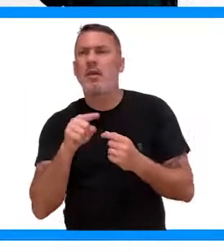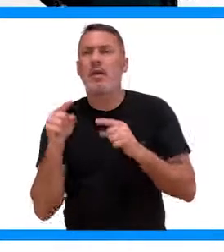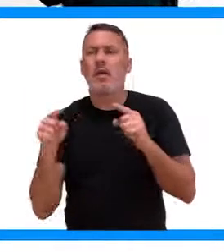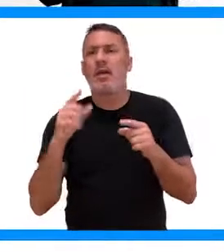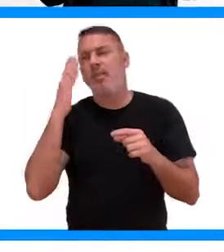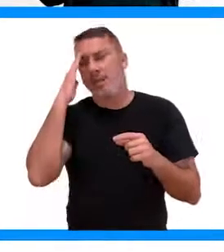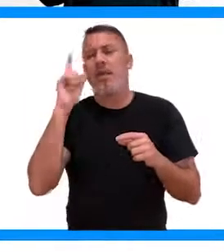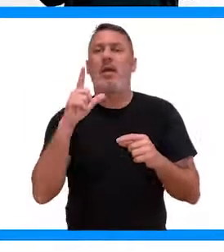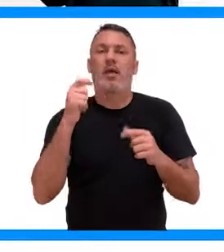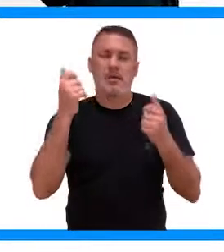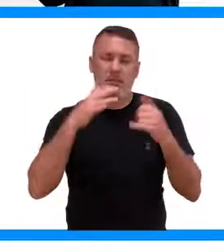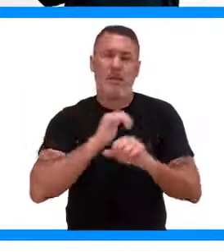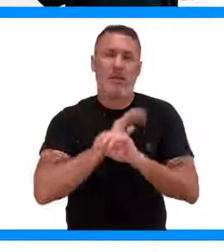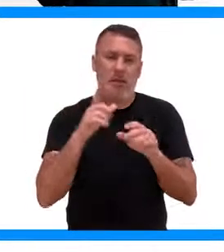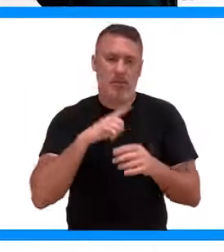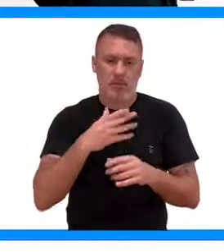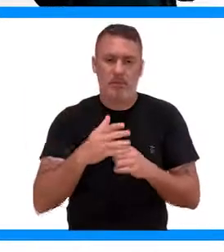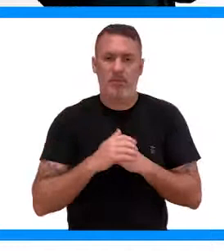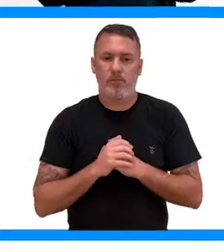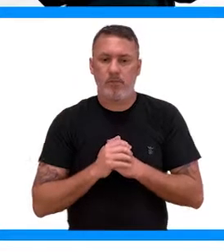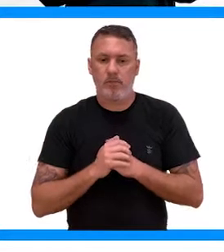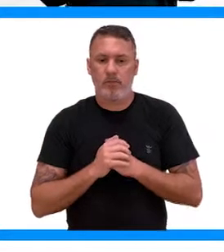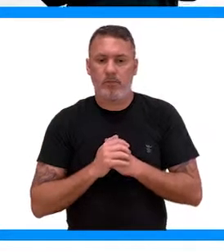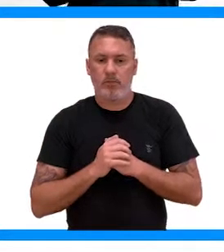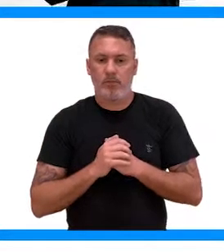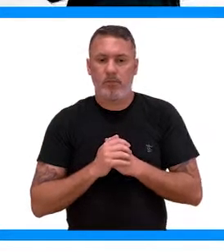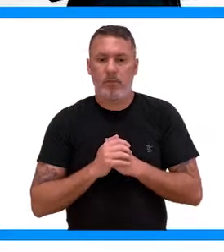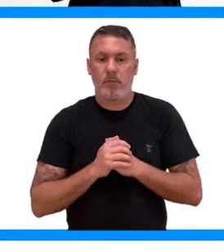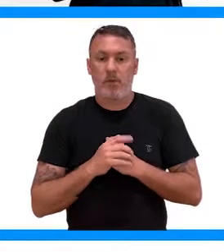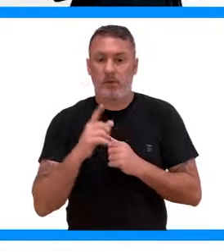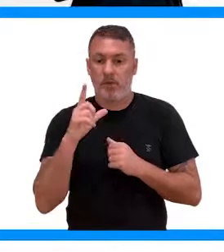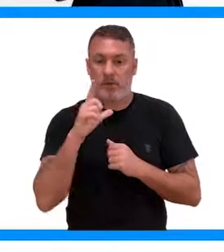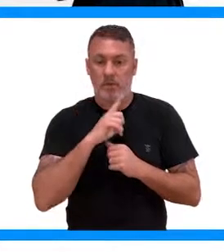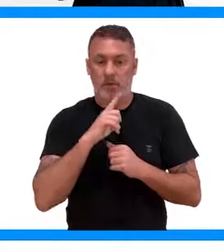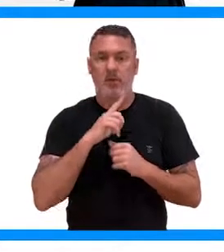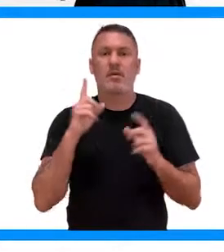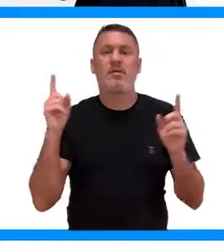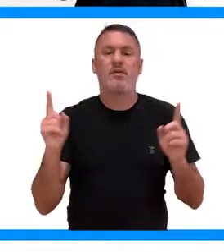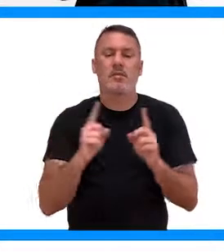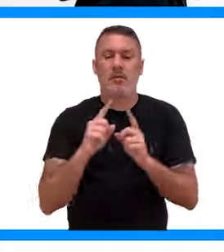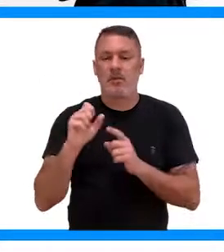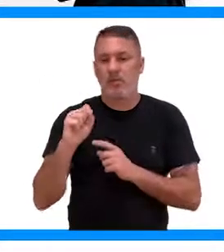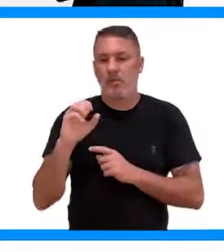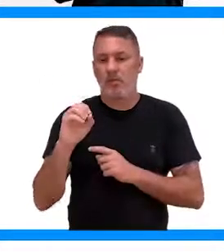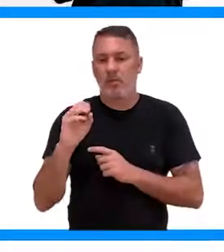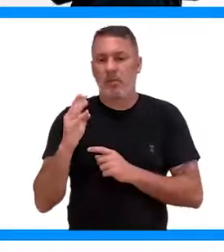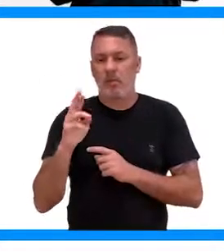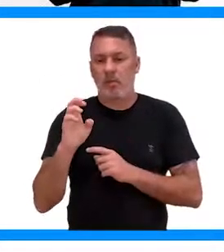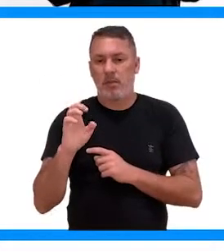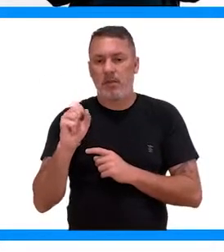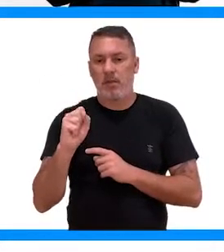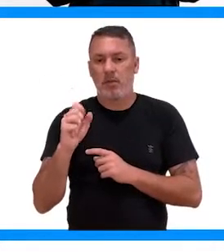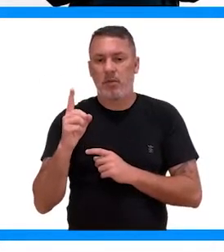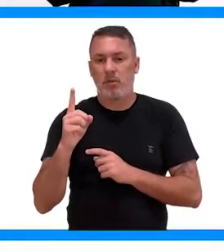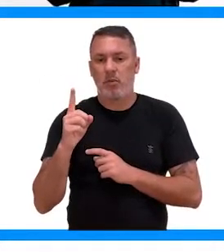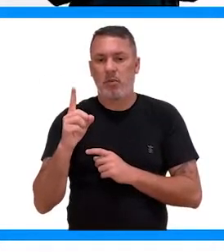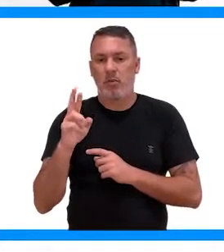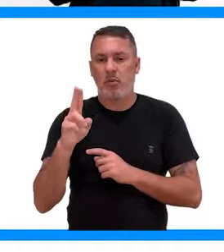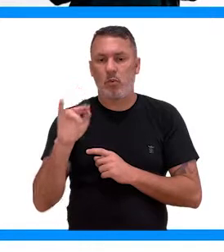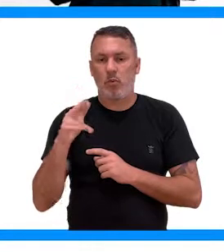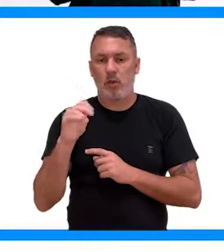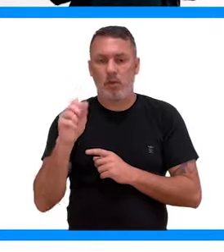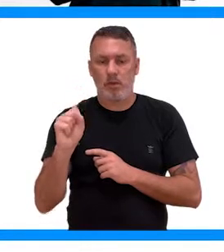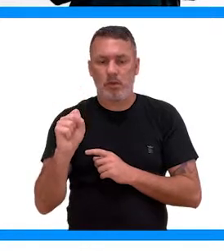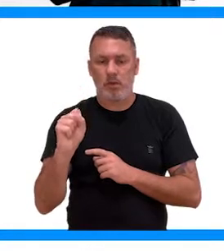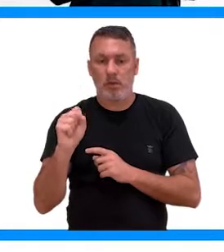mas o que é isso? O que é isso? E não entende. Agora vocês vão entender. São classificadas como sobresdrúxulas as palavras que a sílaba tônica